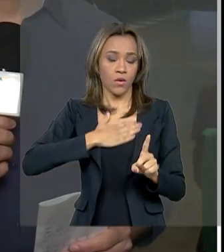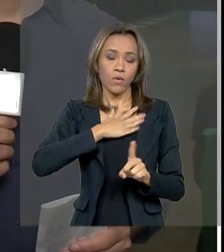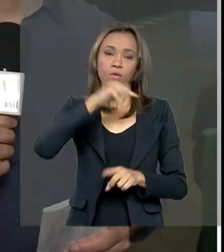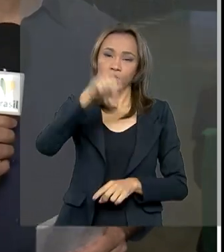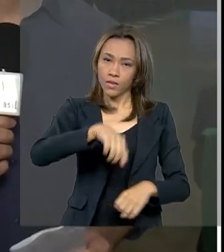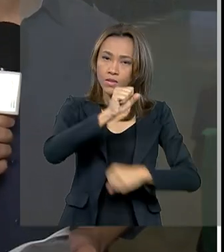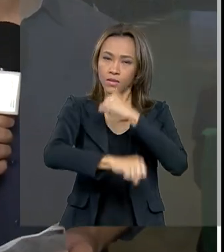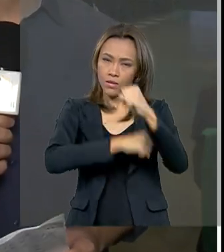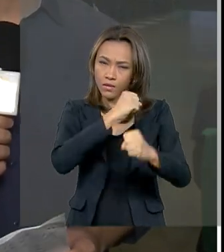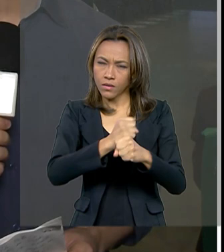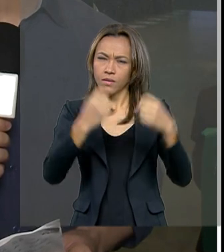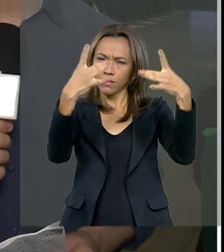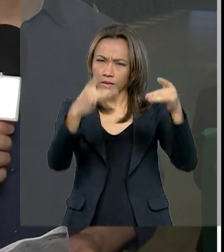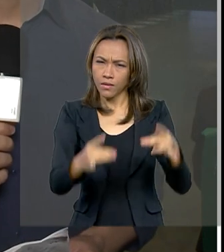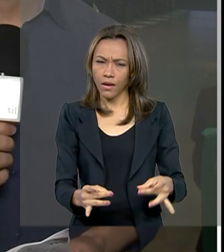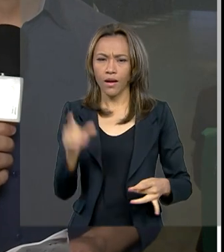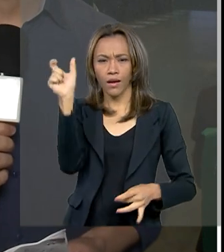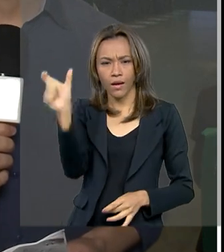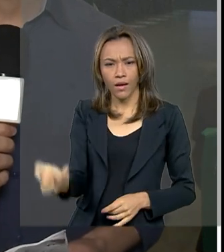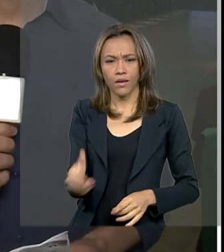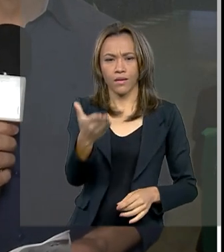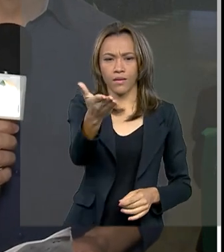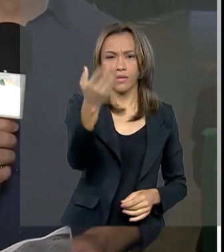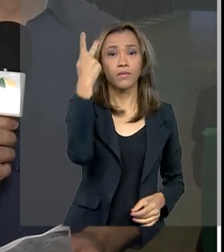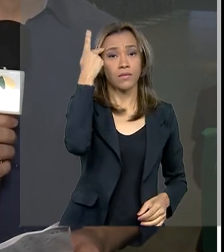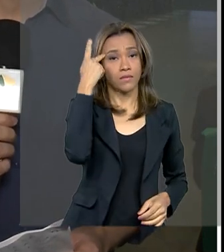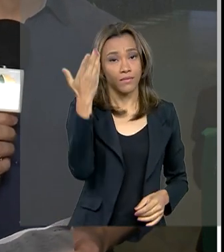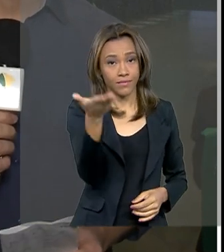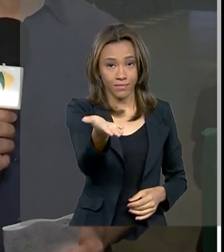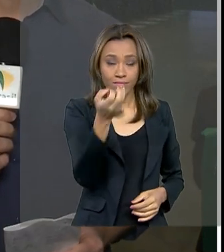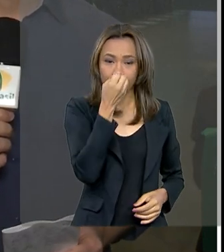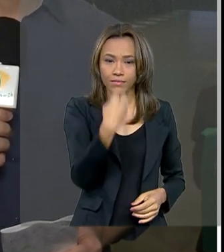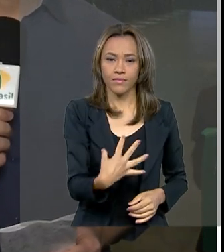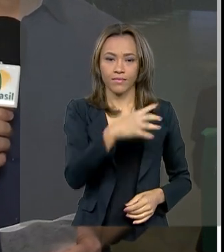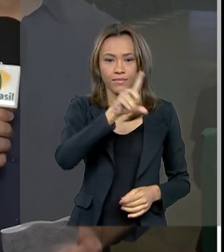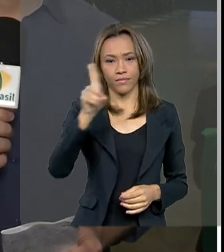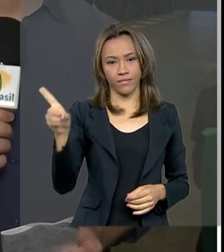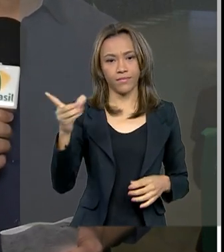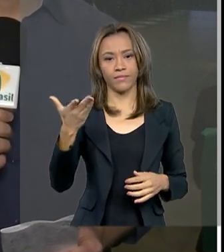detalhes então com Dimas Soldi, direto de São Paulo. Dimas, bom dia.